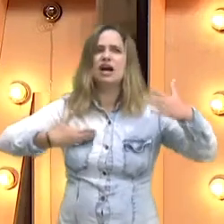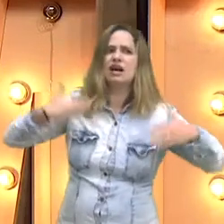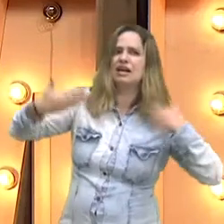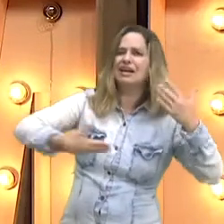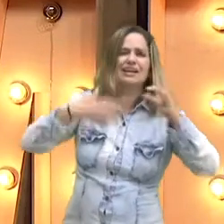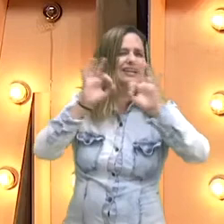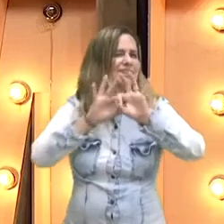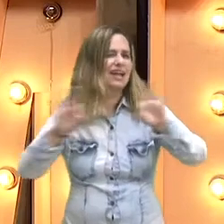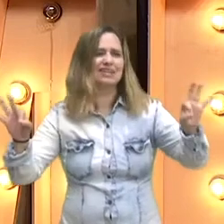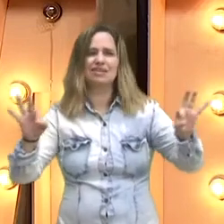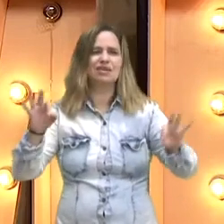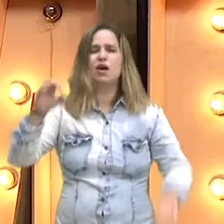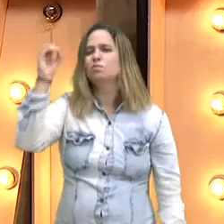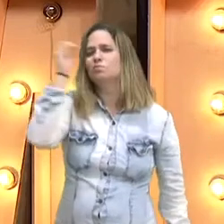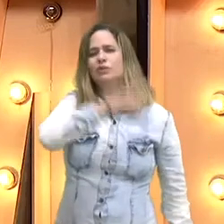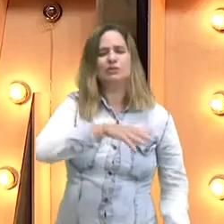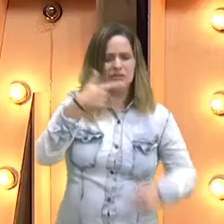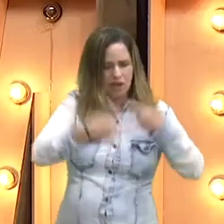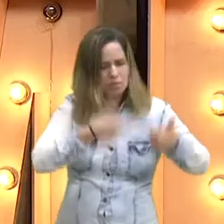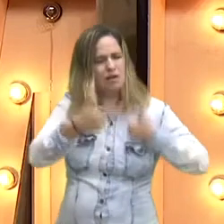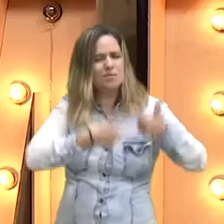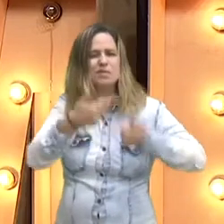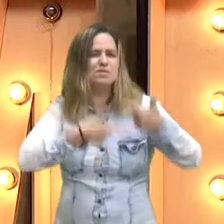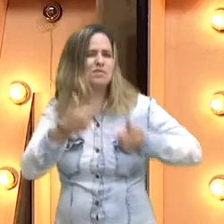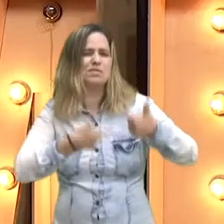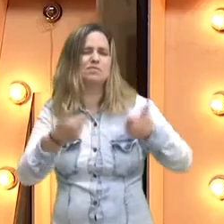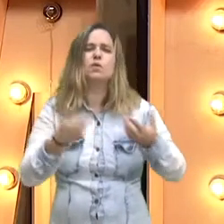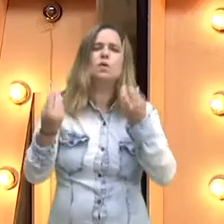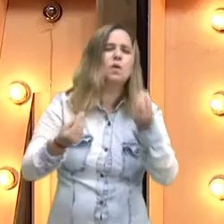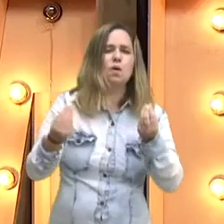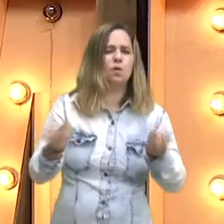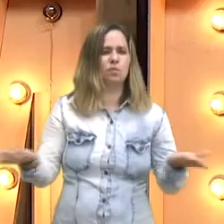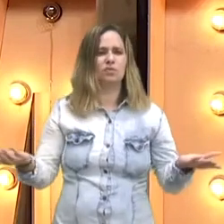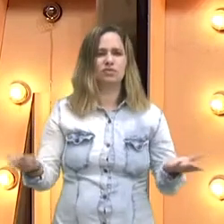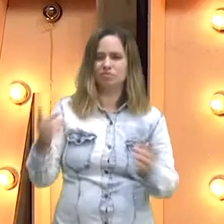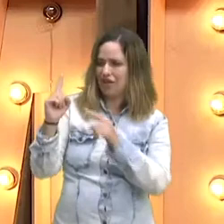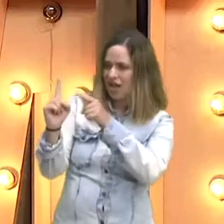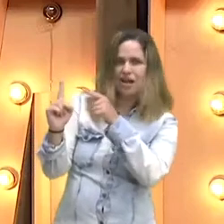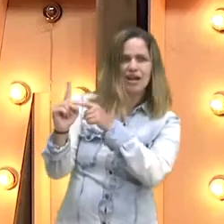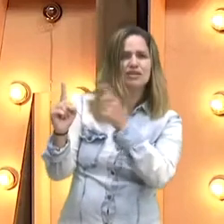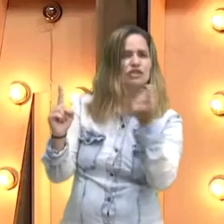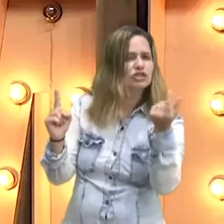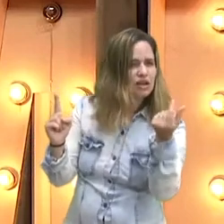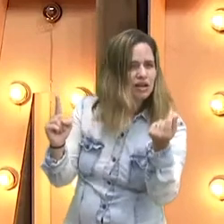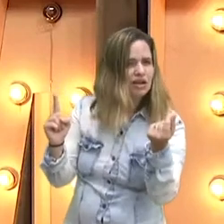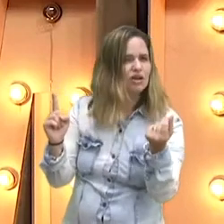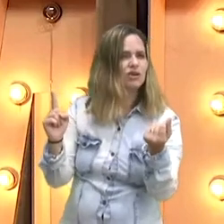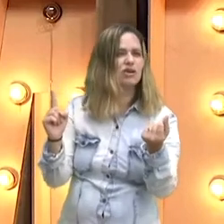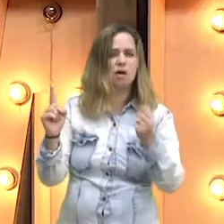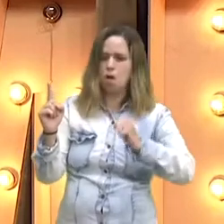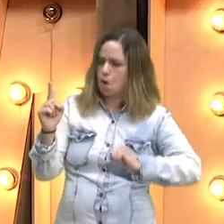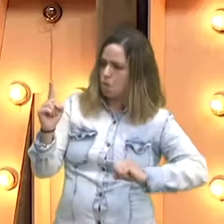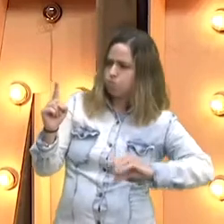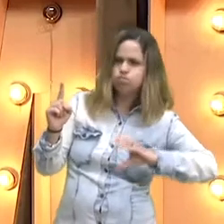absurdo, é um trabalho por demais ingrato. Um homem próspero, um homem rico, um homem vencedor,